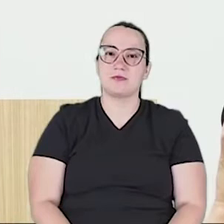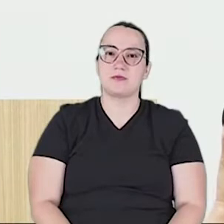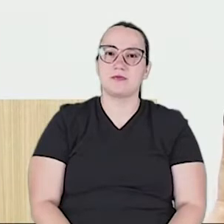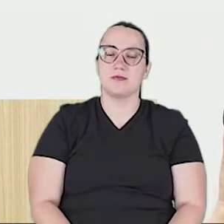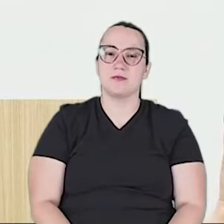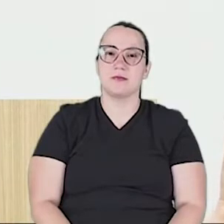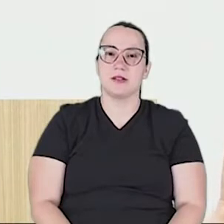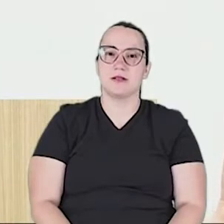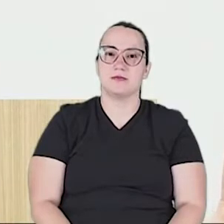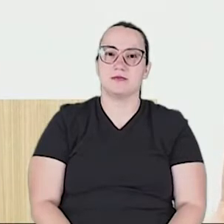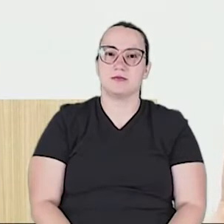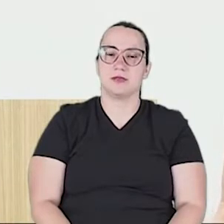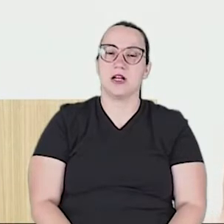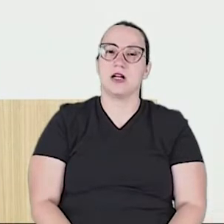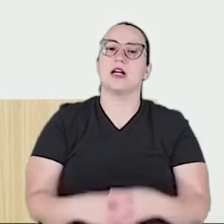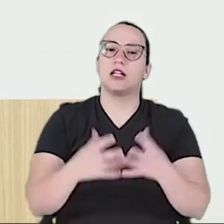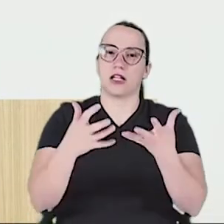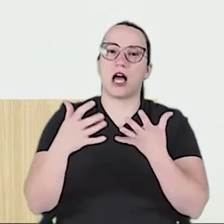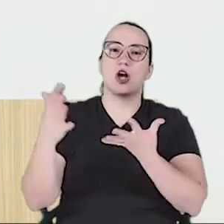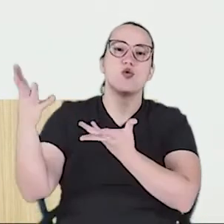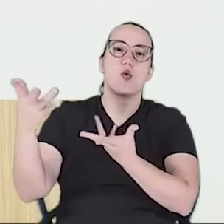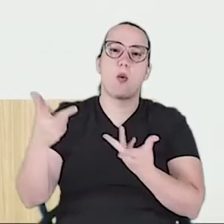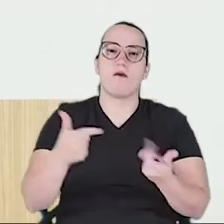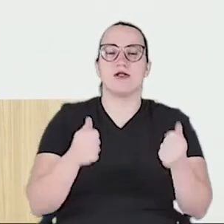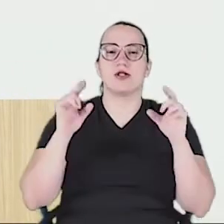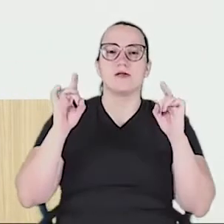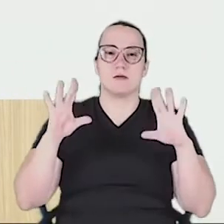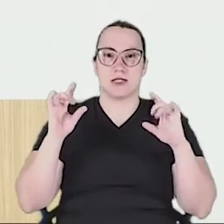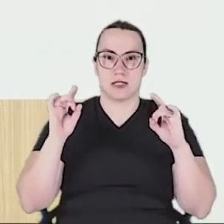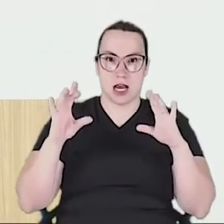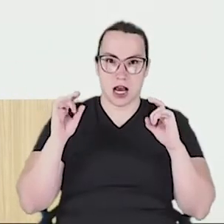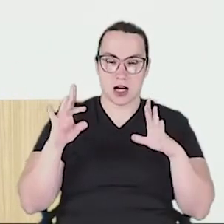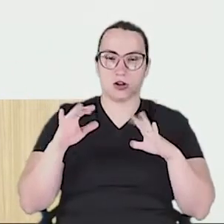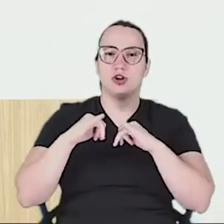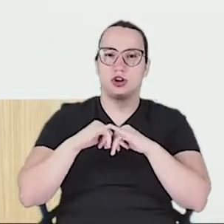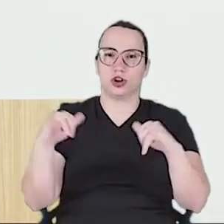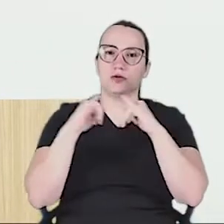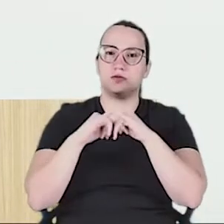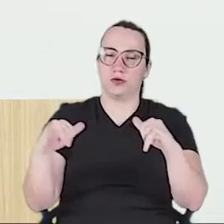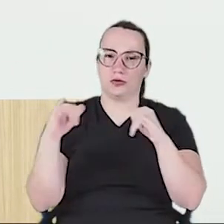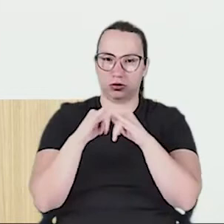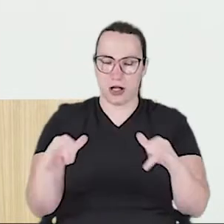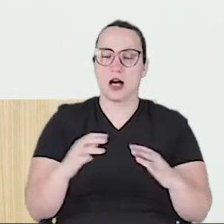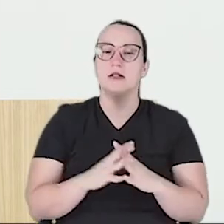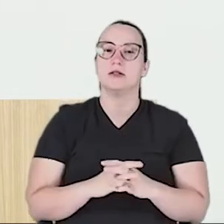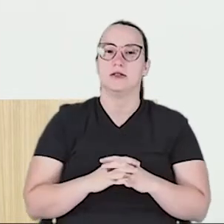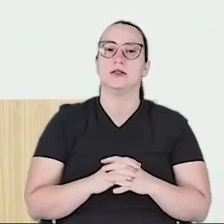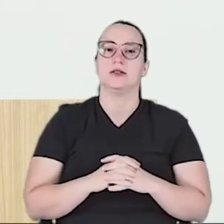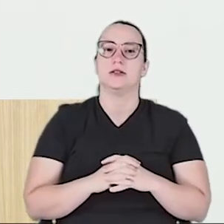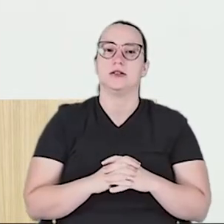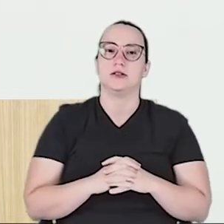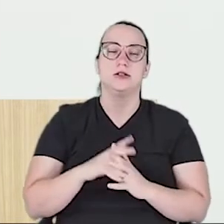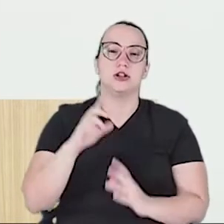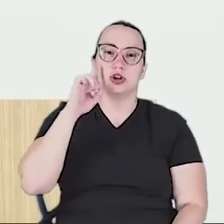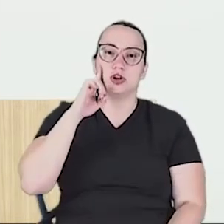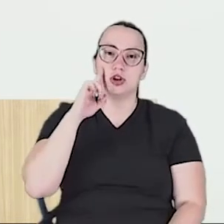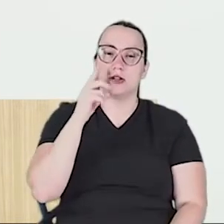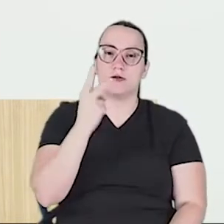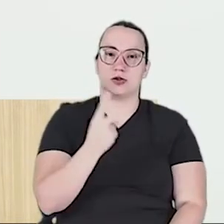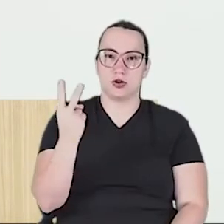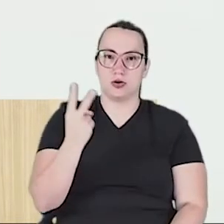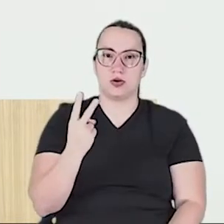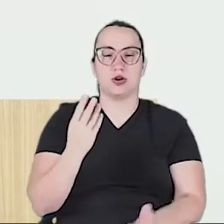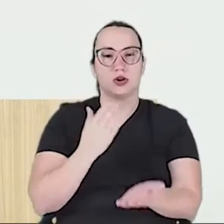Quero fazer um convite especial aqui também, que já está bem divulgado aí na mídia tudo. Dia 22, inicia o torneio de pesca